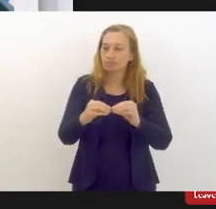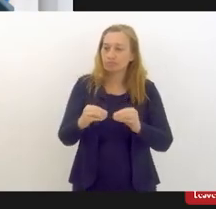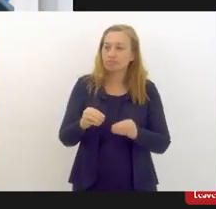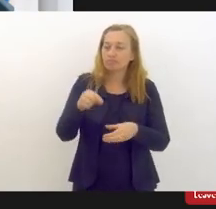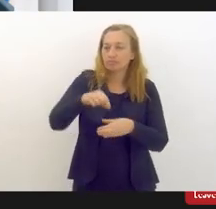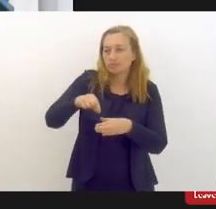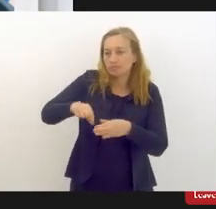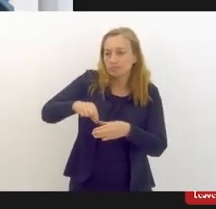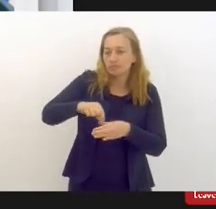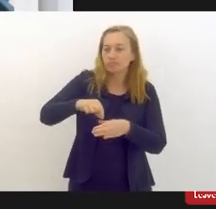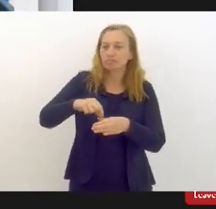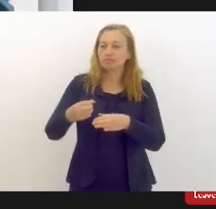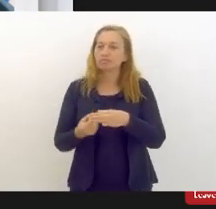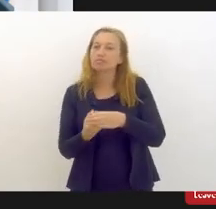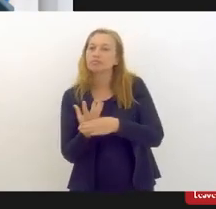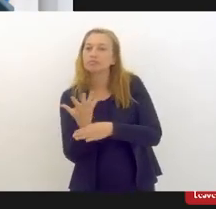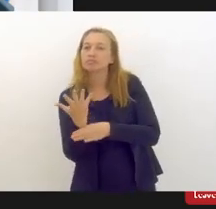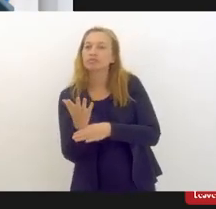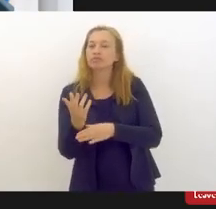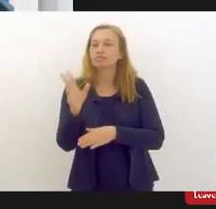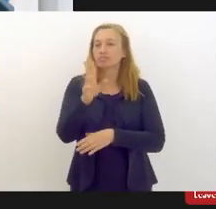nas escolas na merenda escolar.